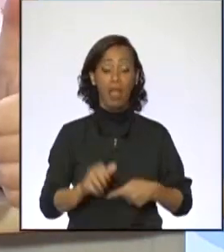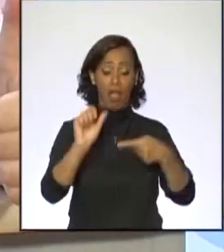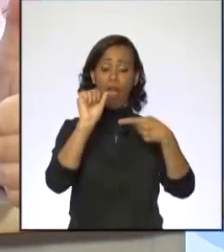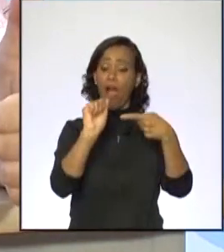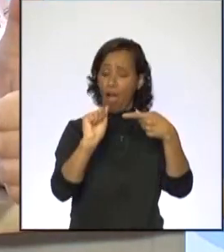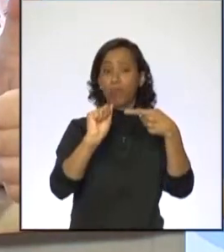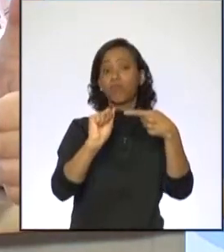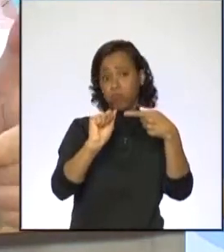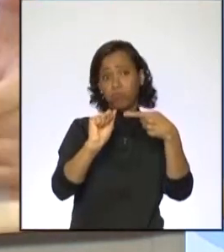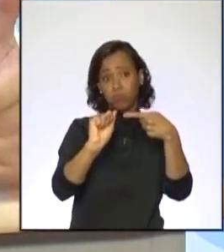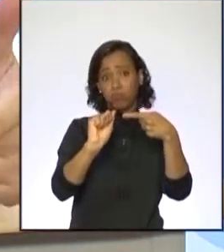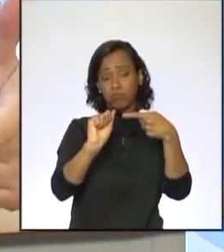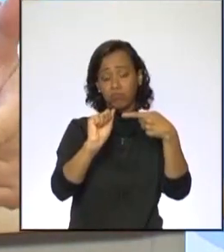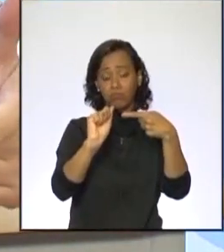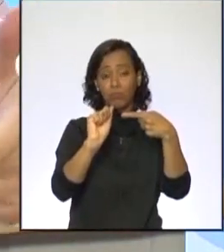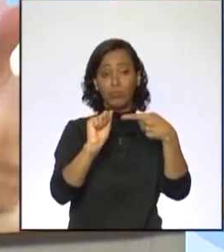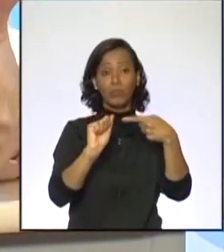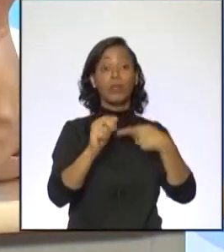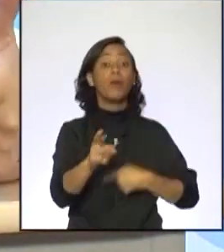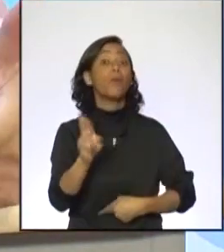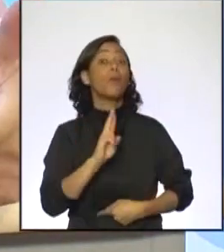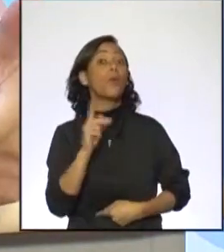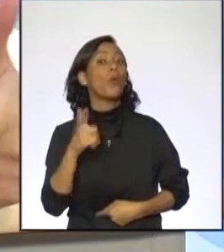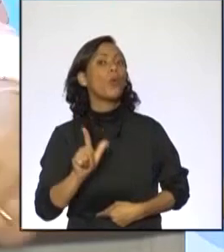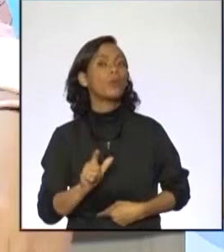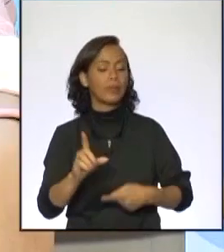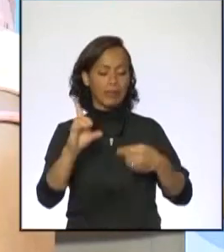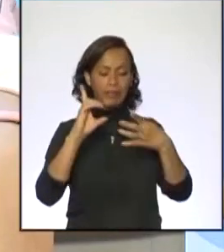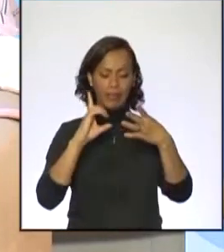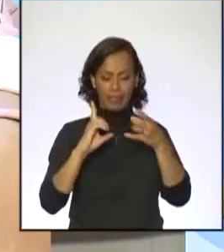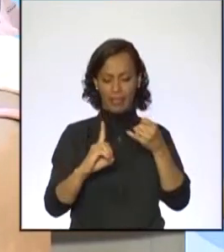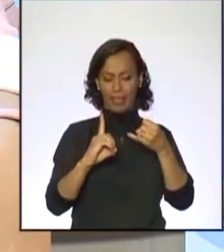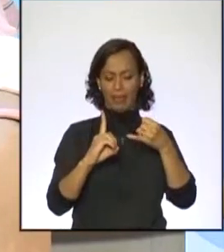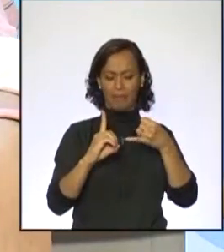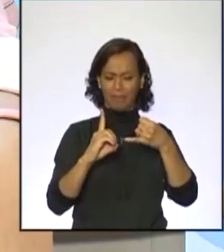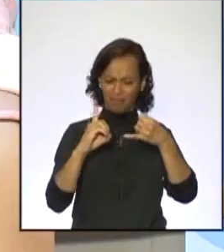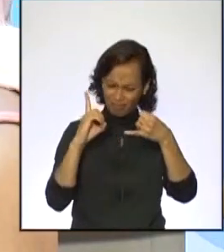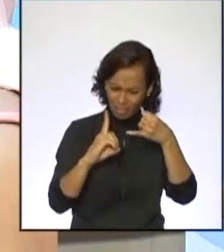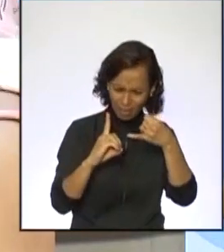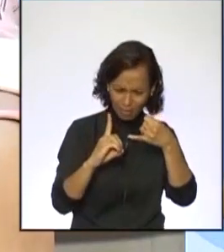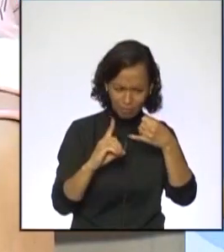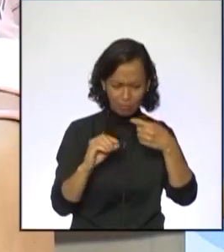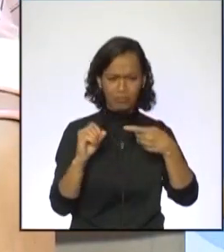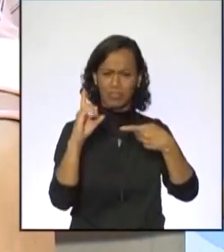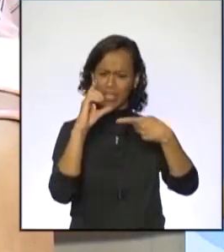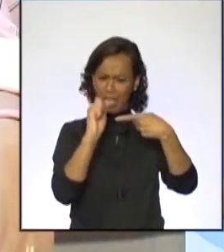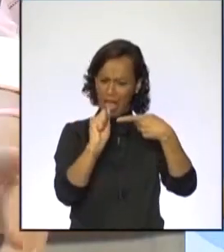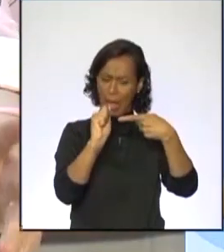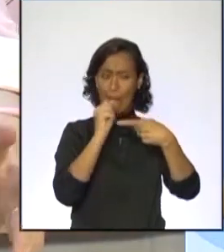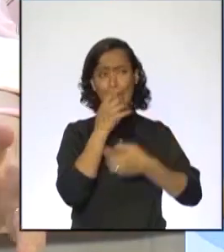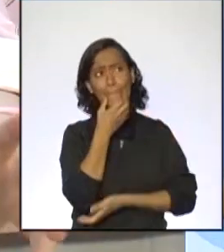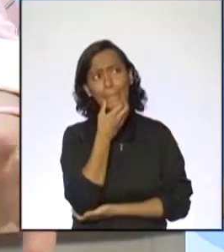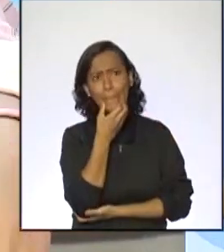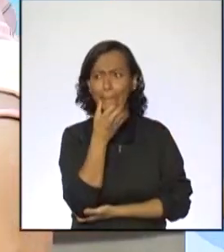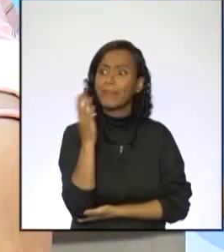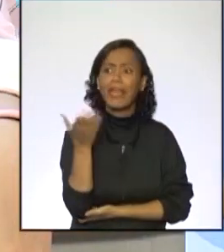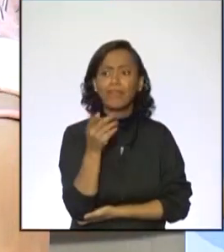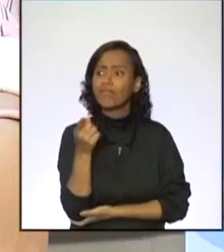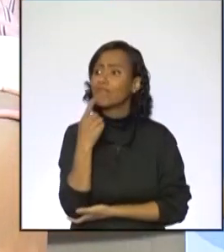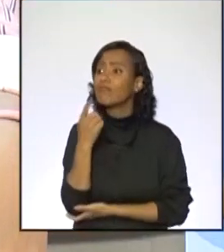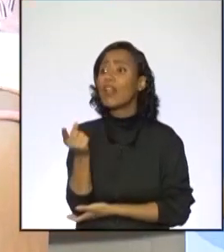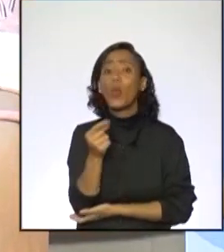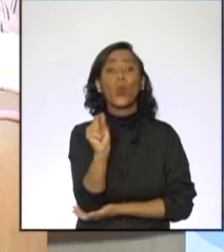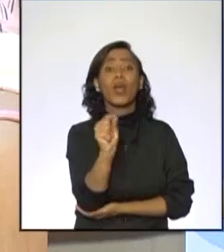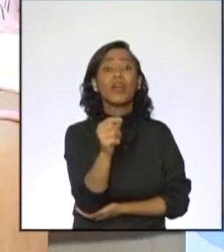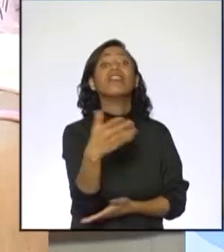A e alternativa D. O que você diria aí, hein? Agora a Kátia aí, que é